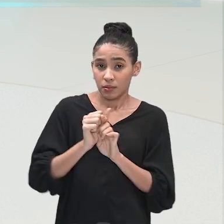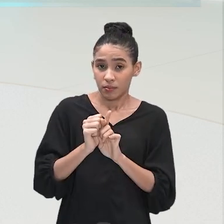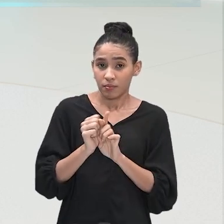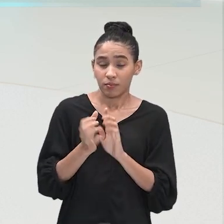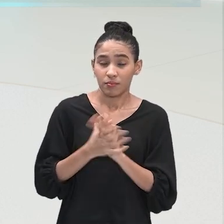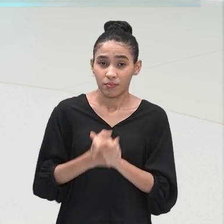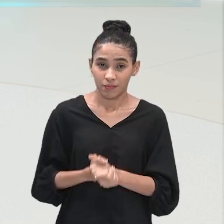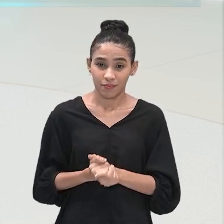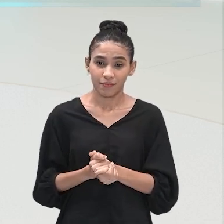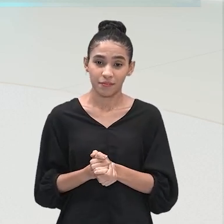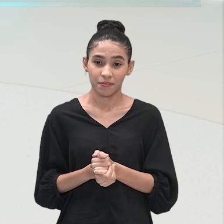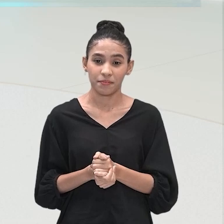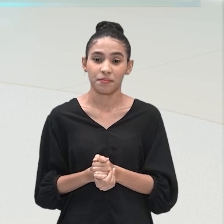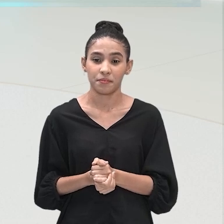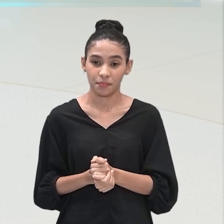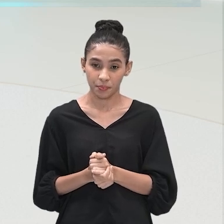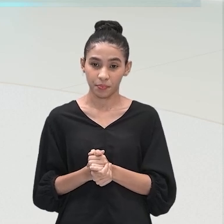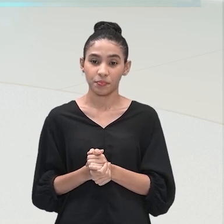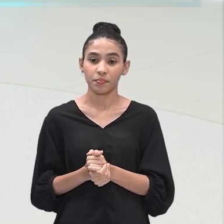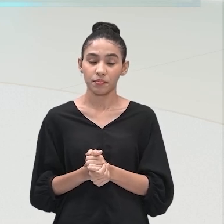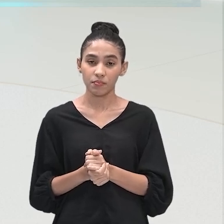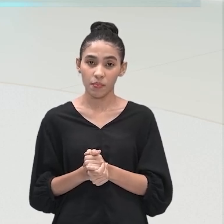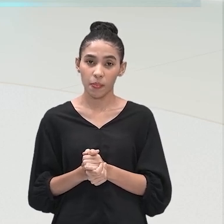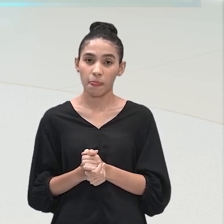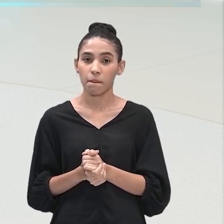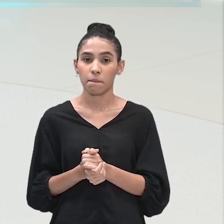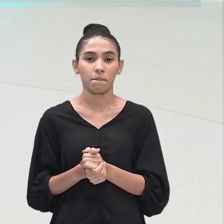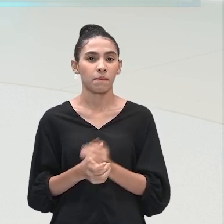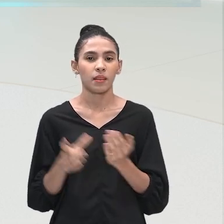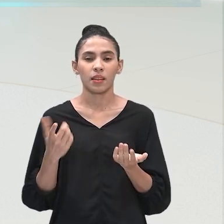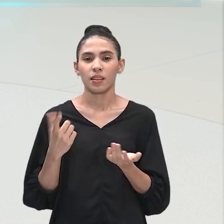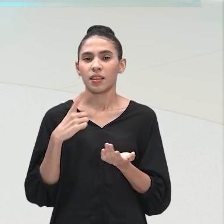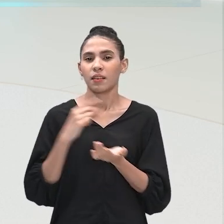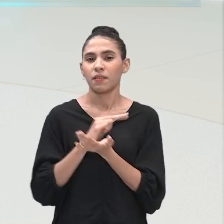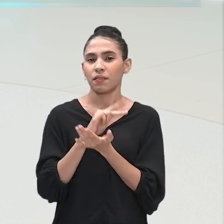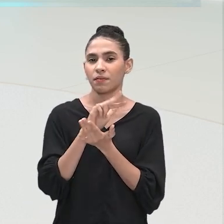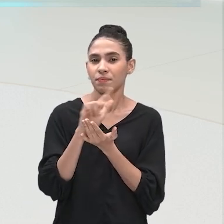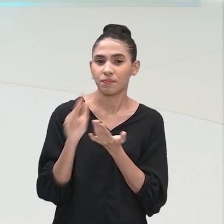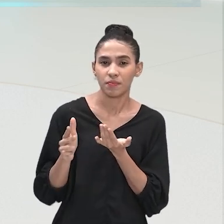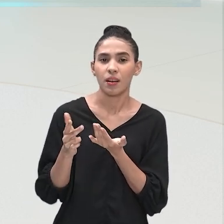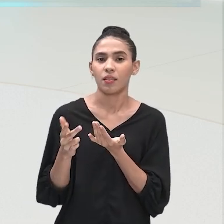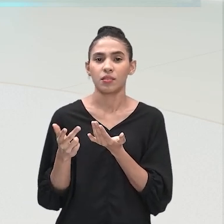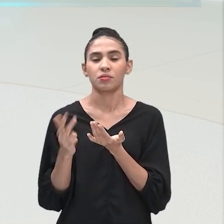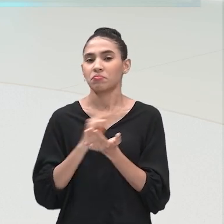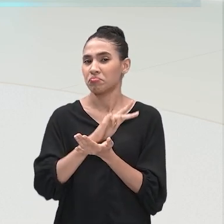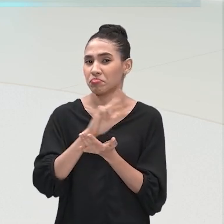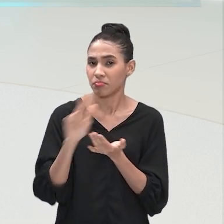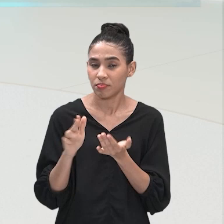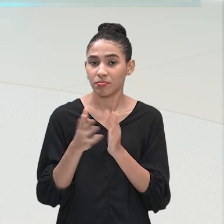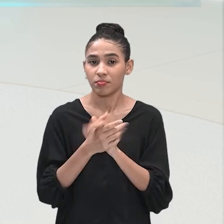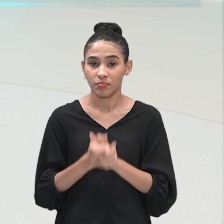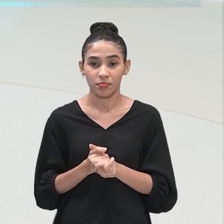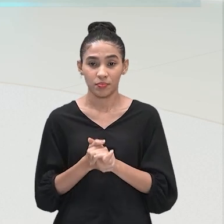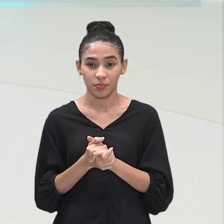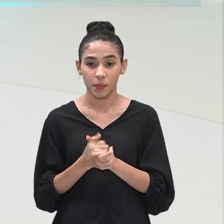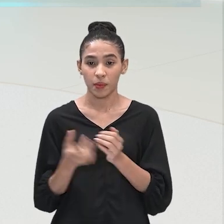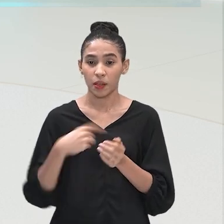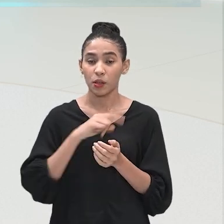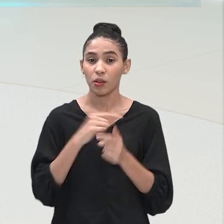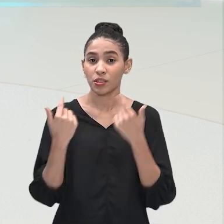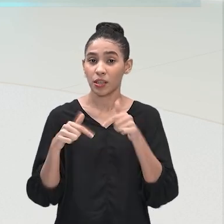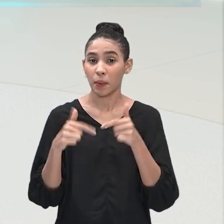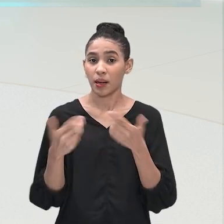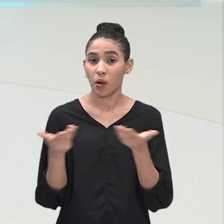sociedade? Nós podemos ter várias formas, tem várias formas de a gente fazer isso. E nós vamos trabalhar nessa